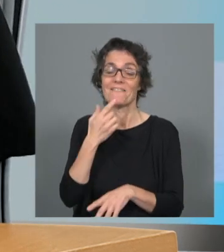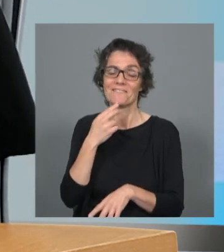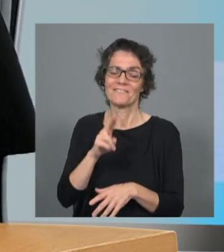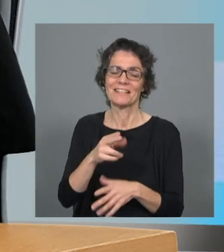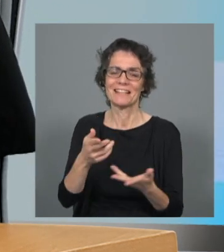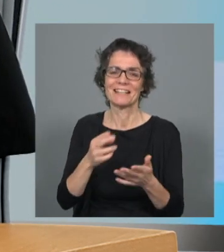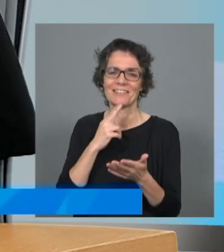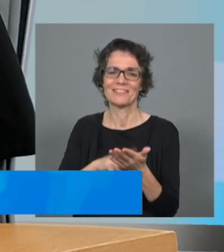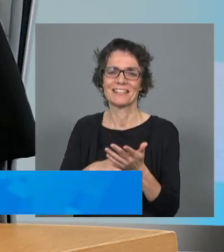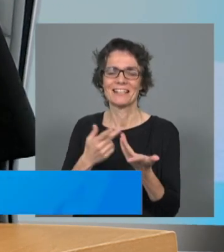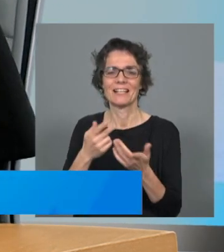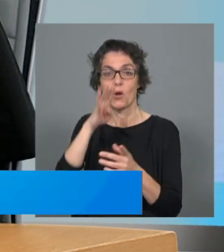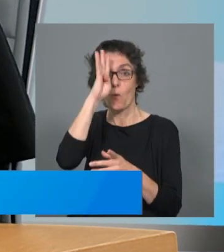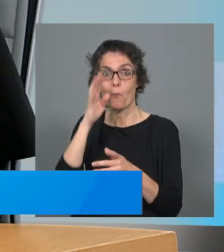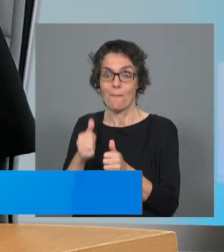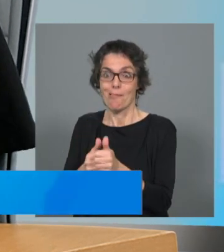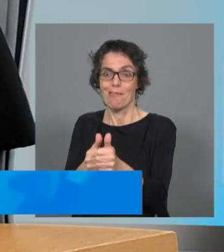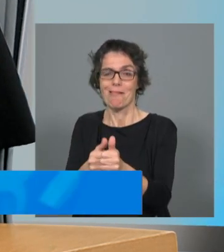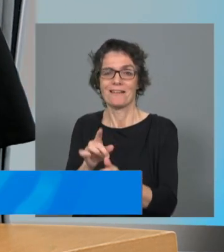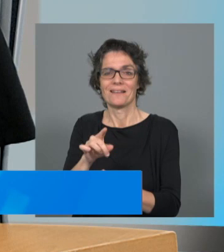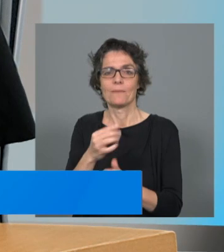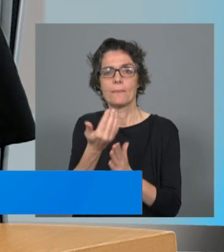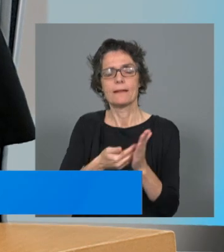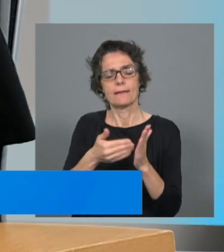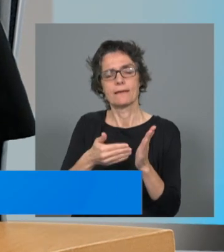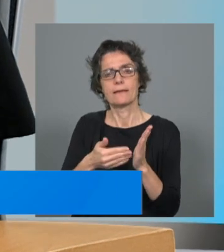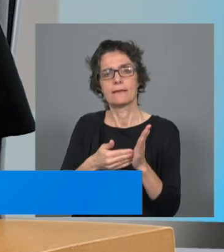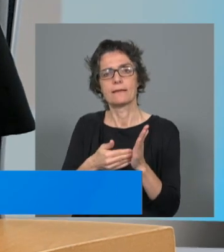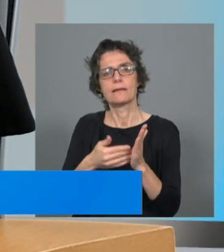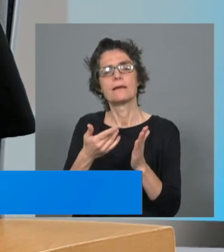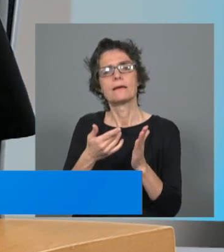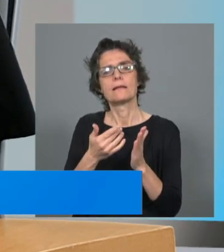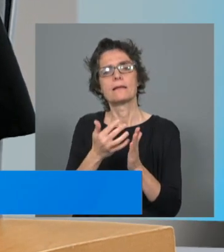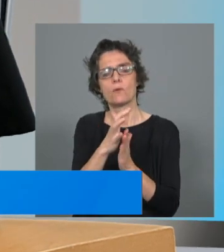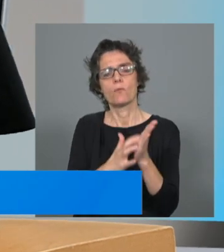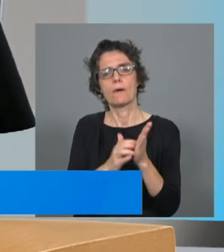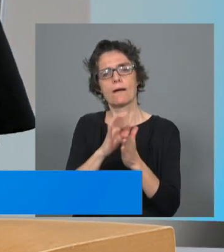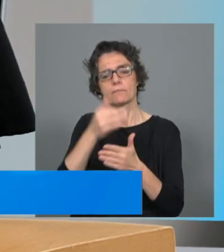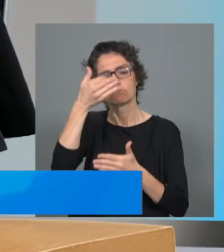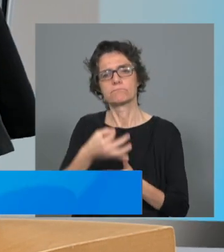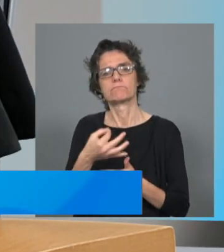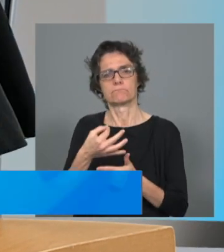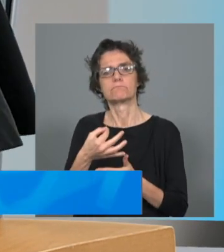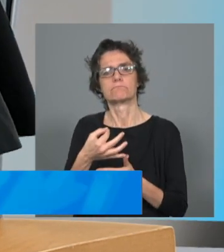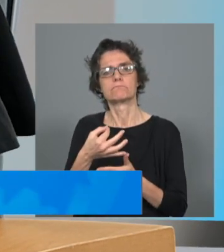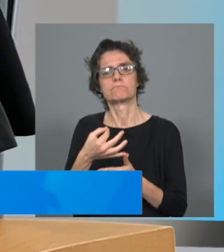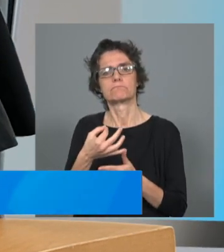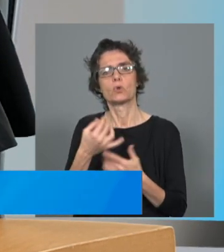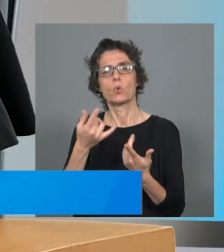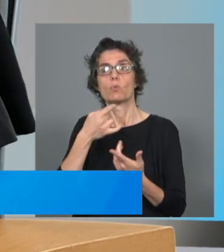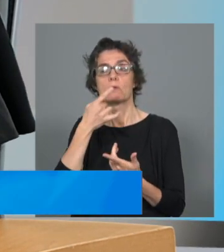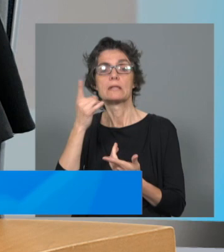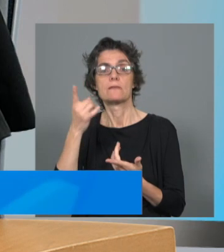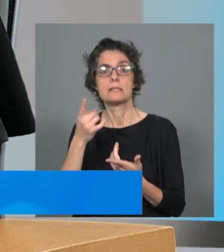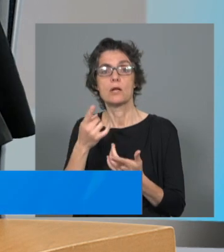larga. A encíclica constituiu uma magna carta, ou como também alguém definiu,